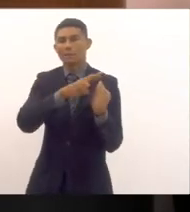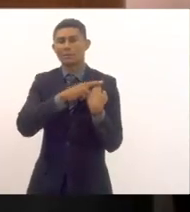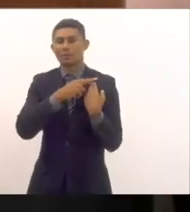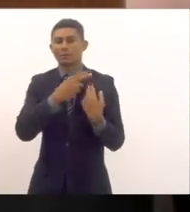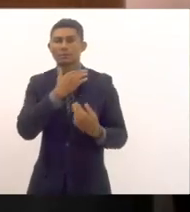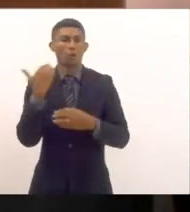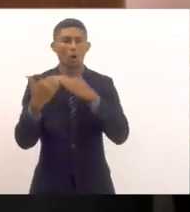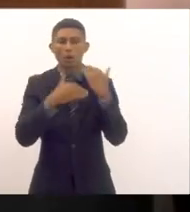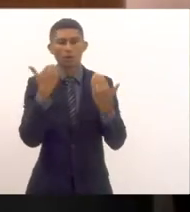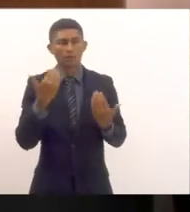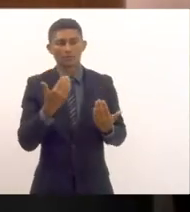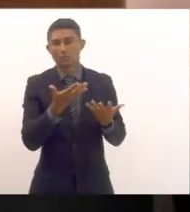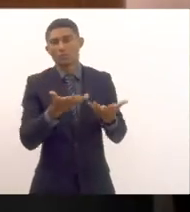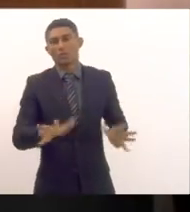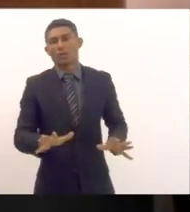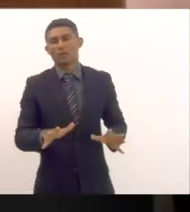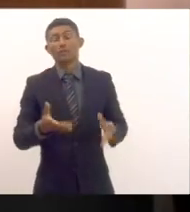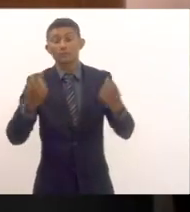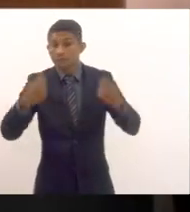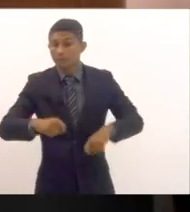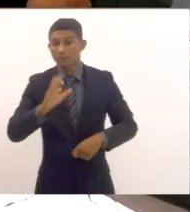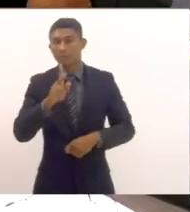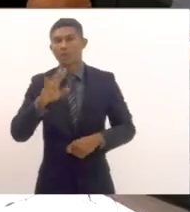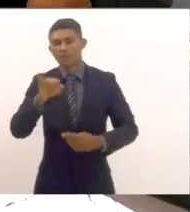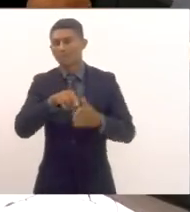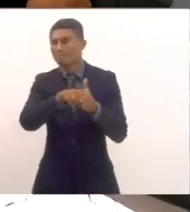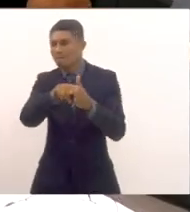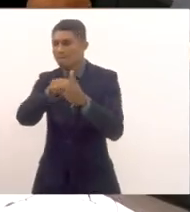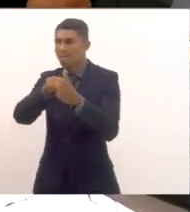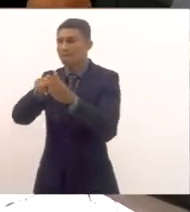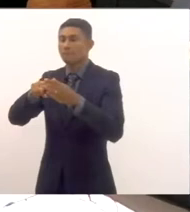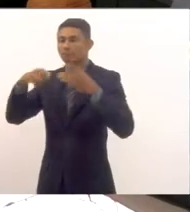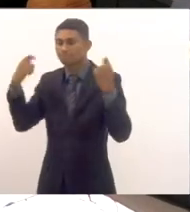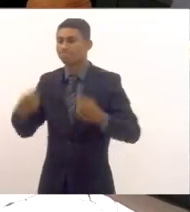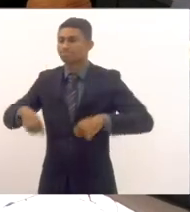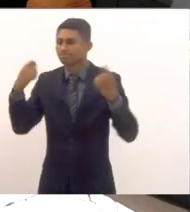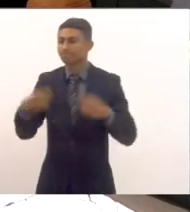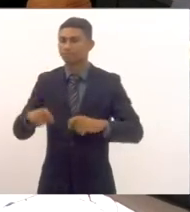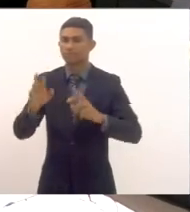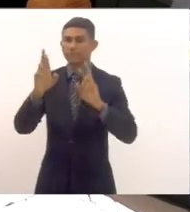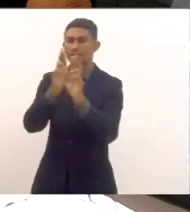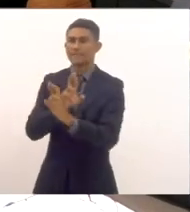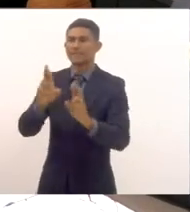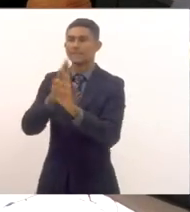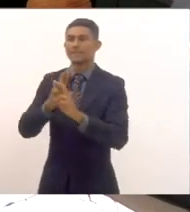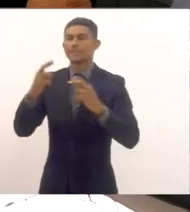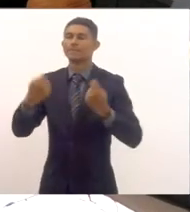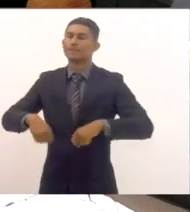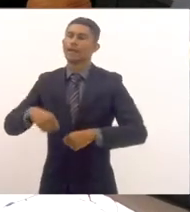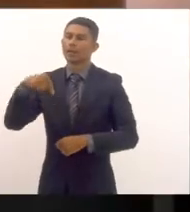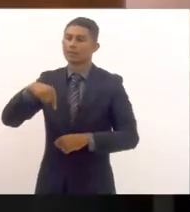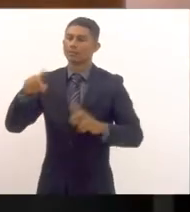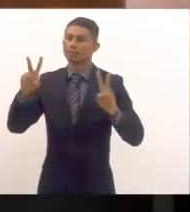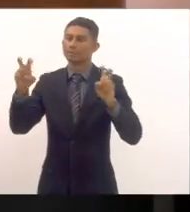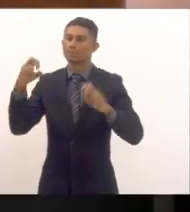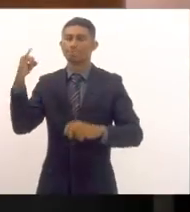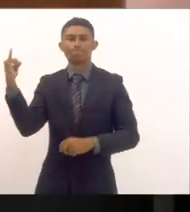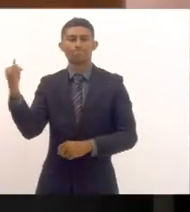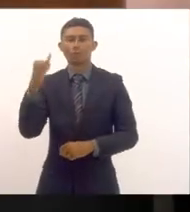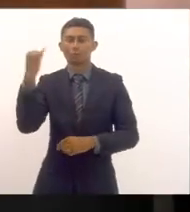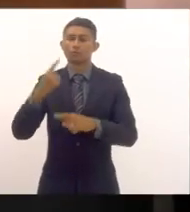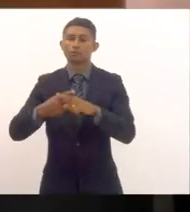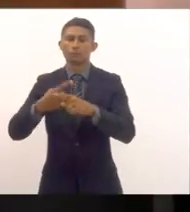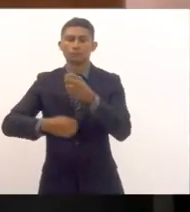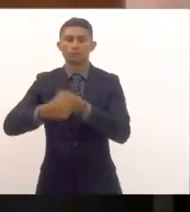diariamente Isso precisa ser investigado essa CP e isso precisa ser investigado ele precisa ser matéria fundamental na CPI porque